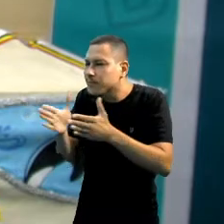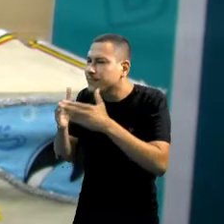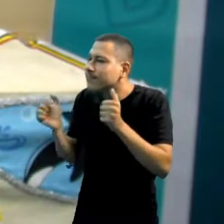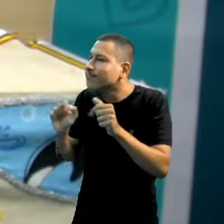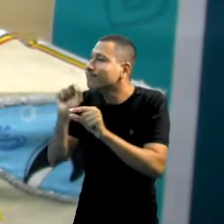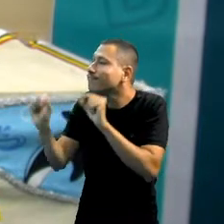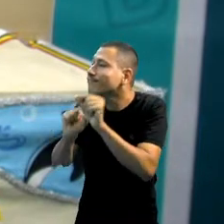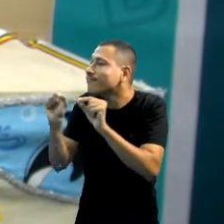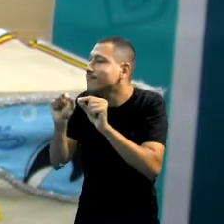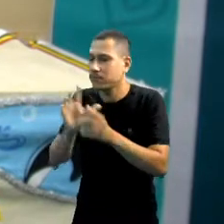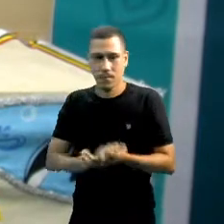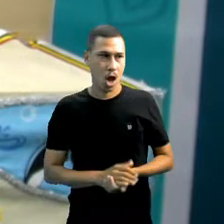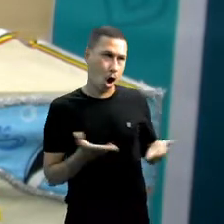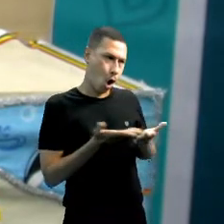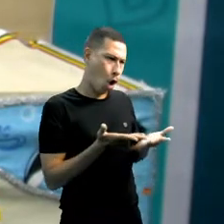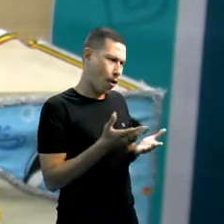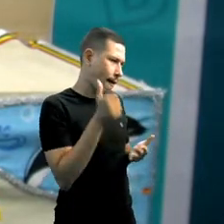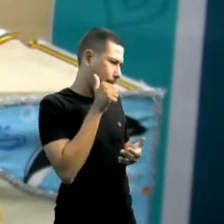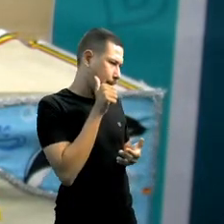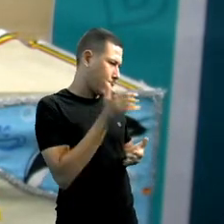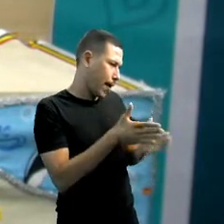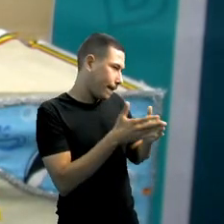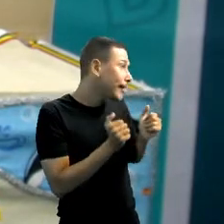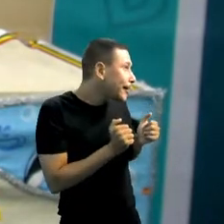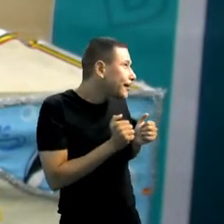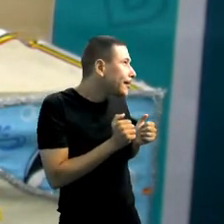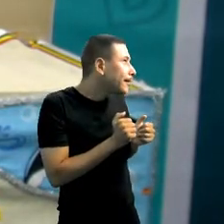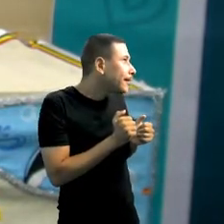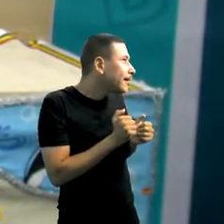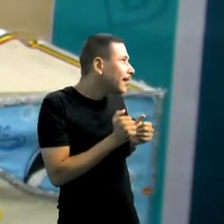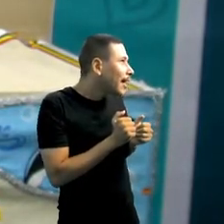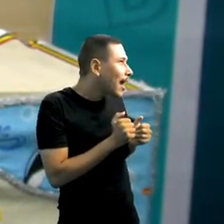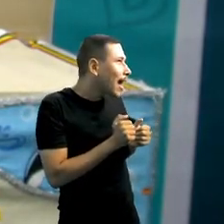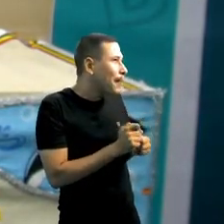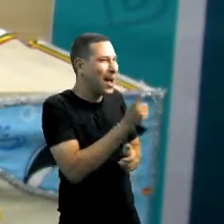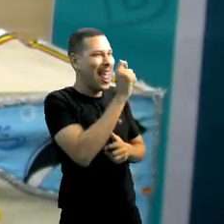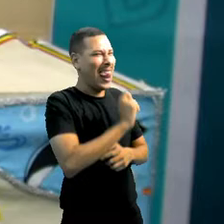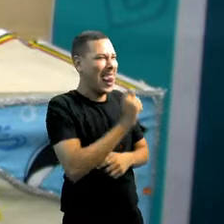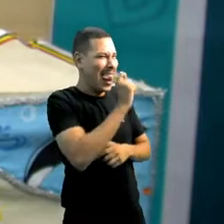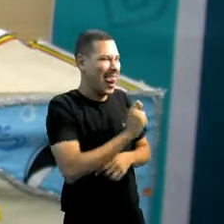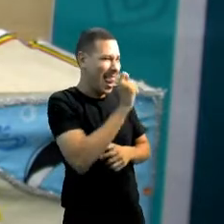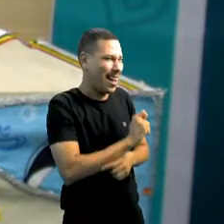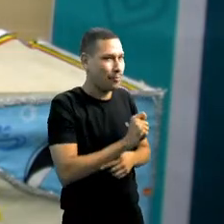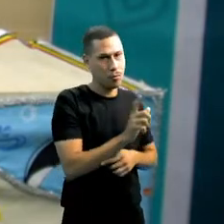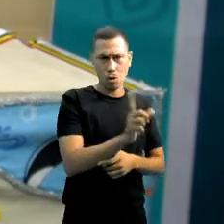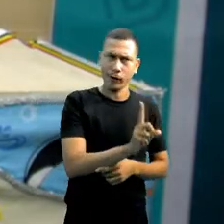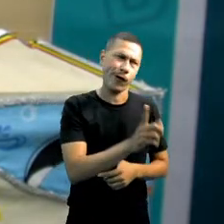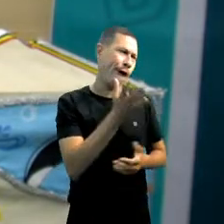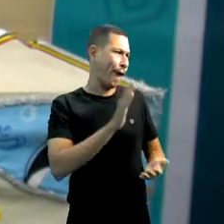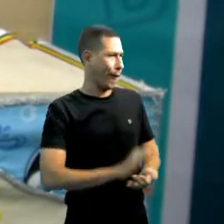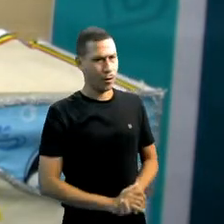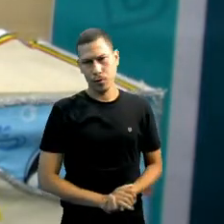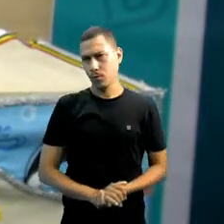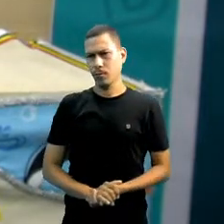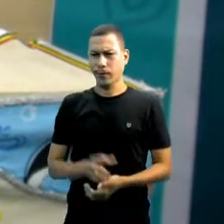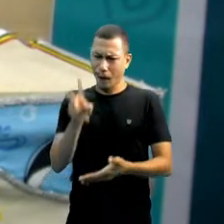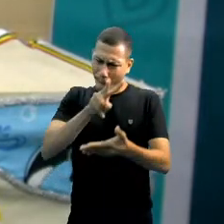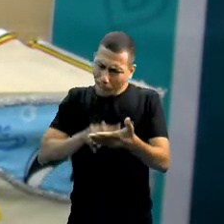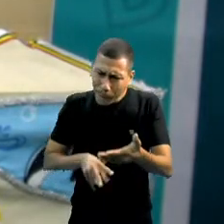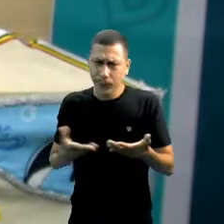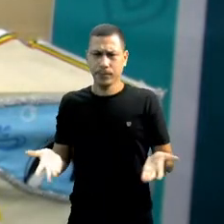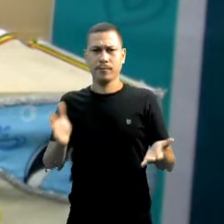leiturinha? Agora ela vai pedir... O quê? Pirulito! Não, leiturinha. Ela tá lendo o